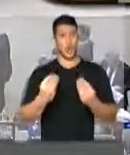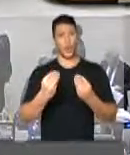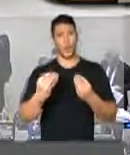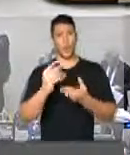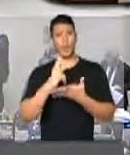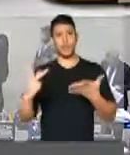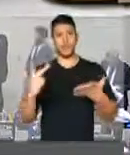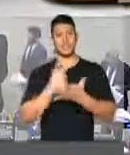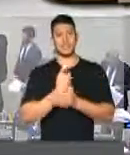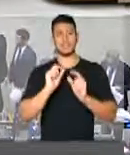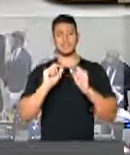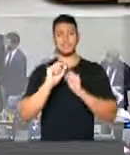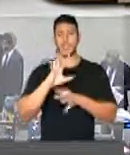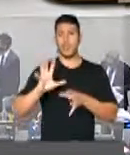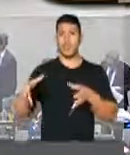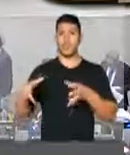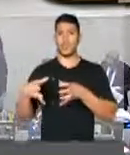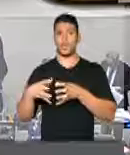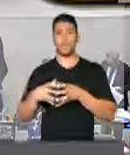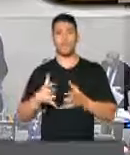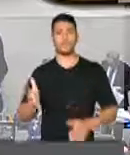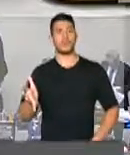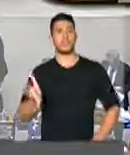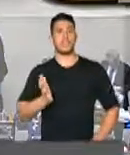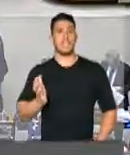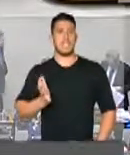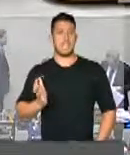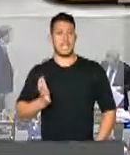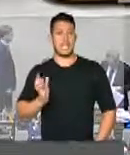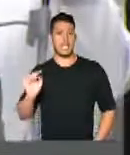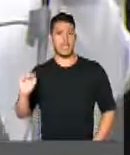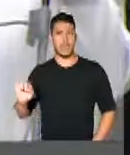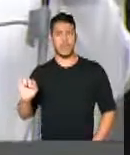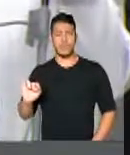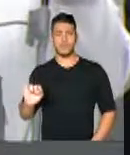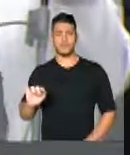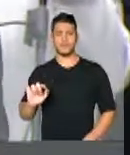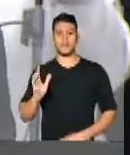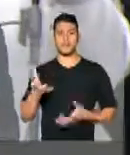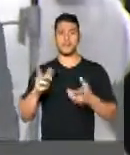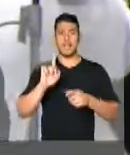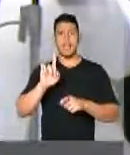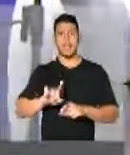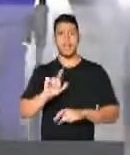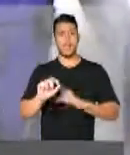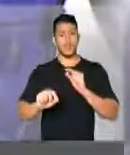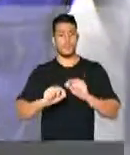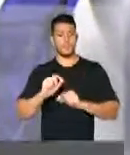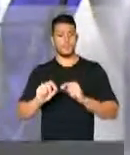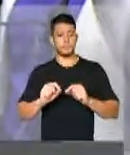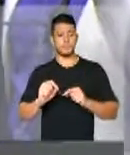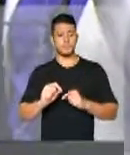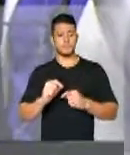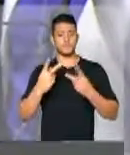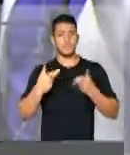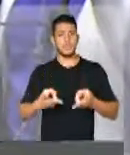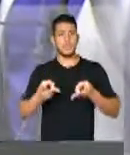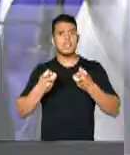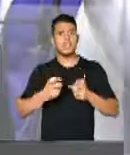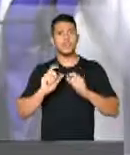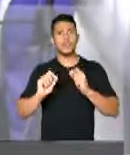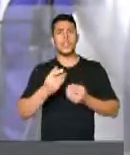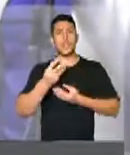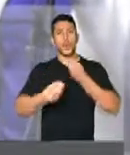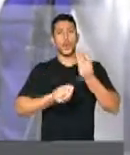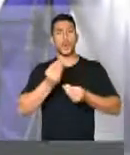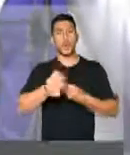controla a riqueza brasileira e os seus adeptos nesta casa enxergam o